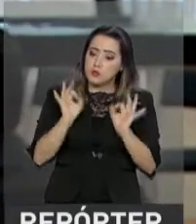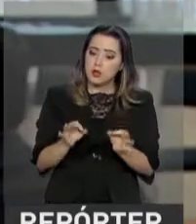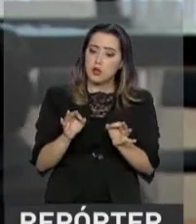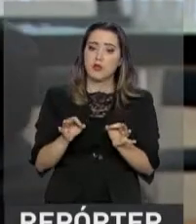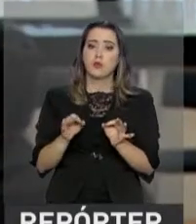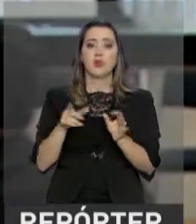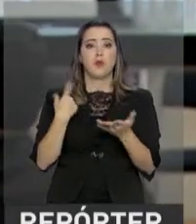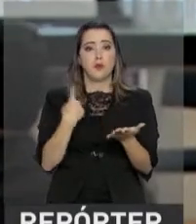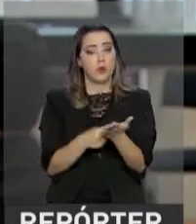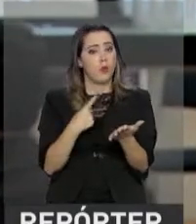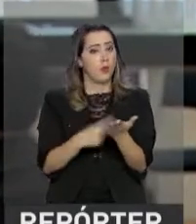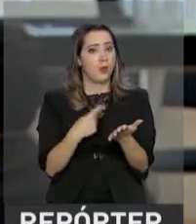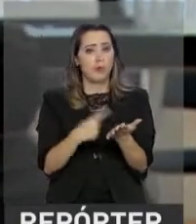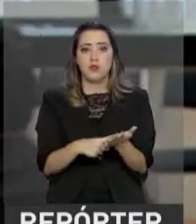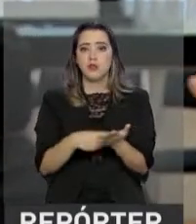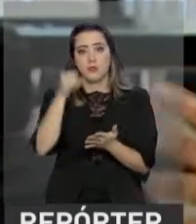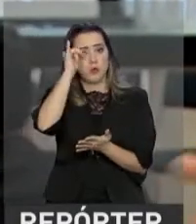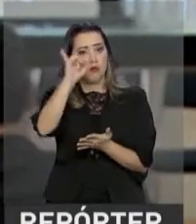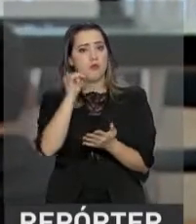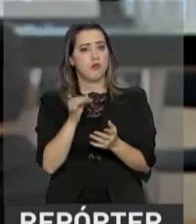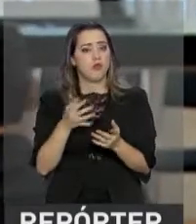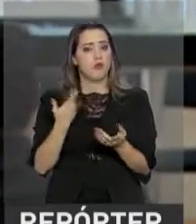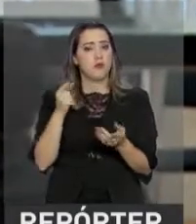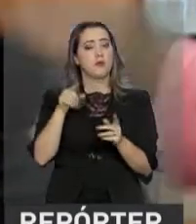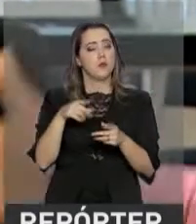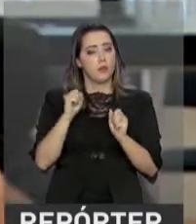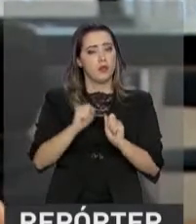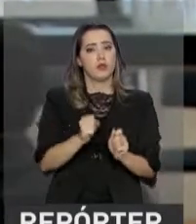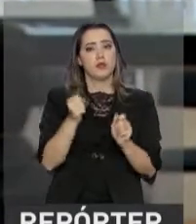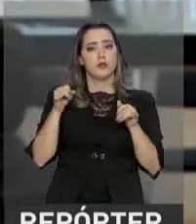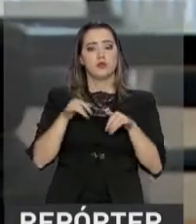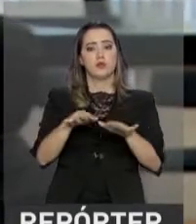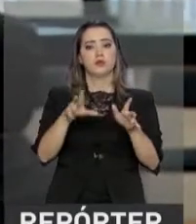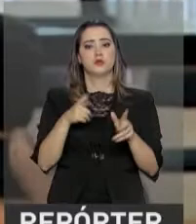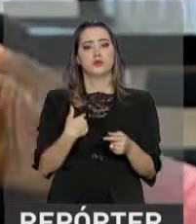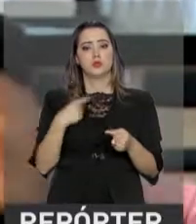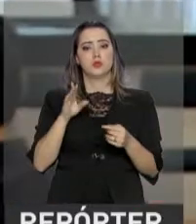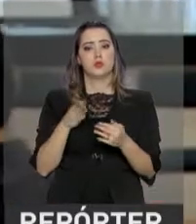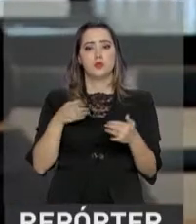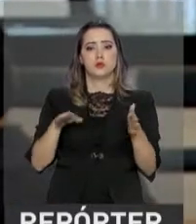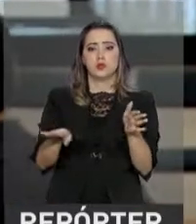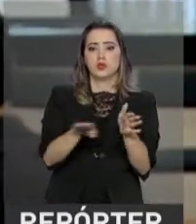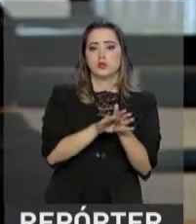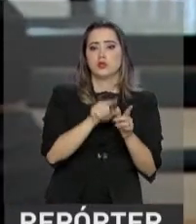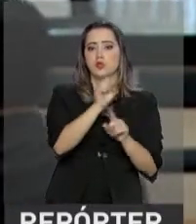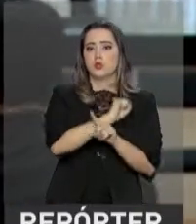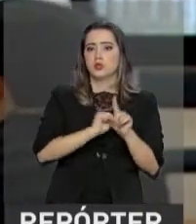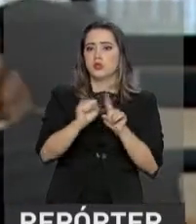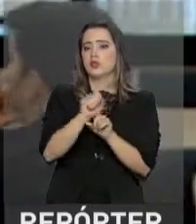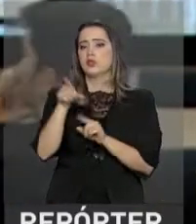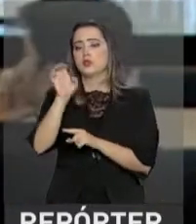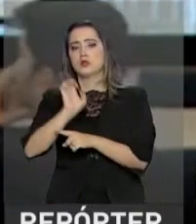o pacto, né, de maneira que isso possa reverberar na ponta, né, na base, nos estados e nos municípios.